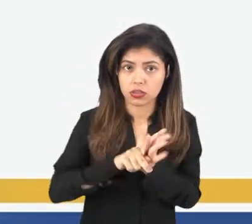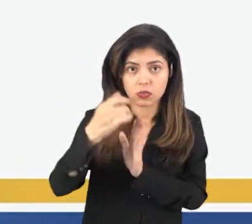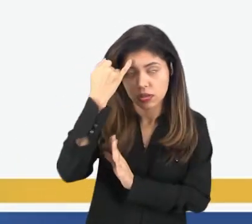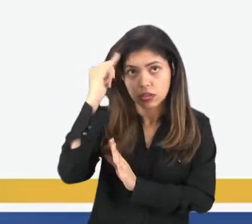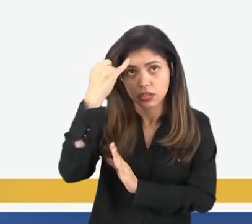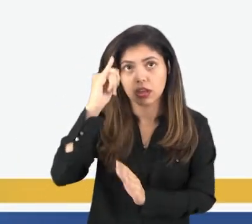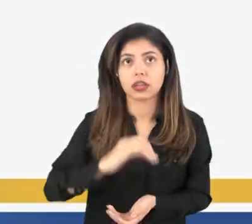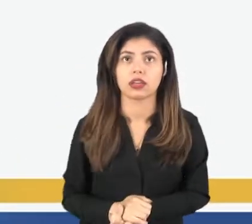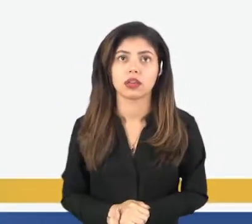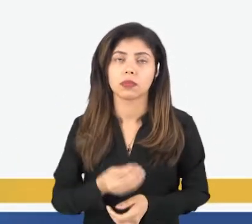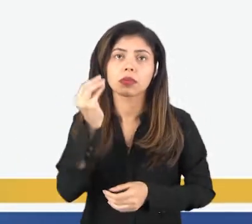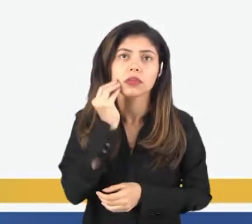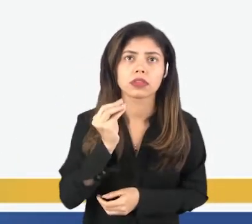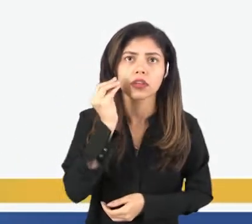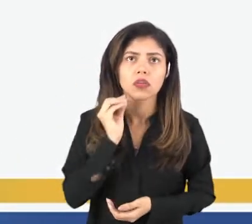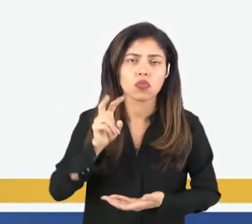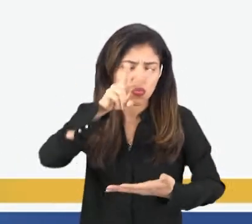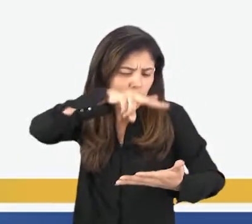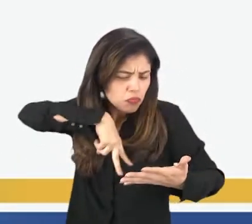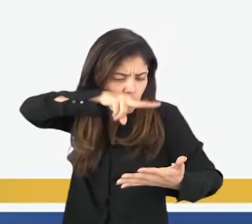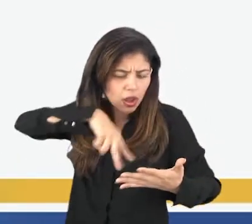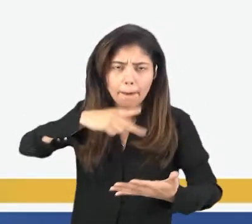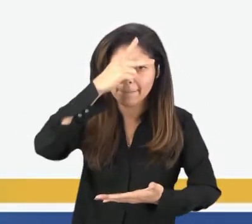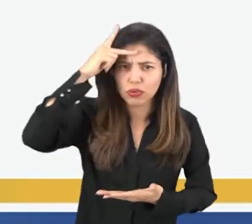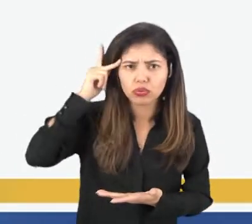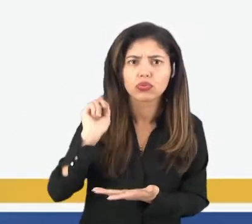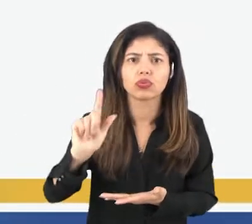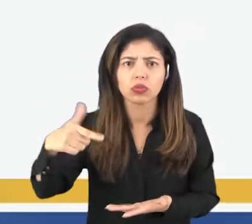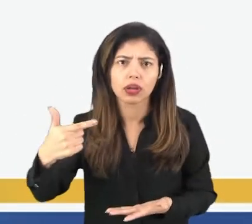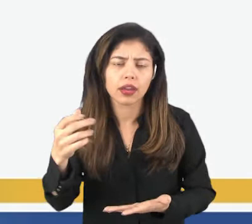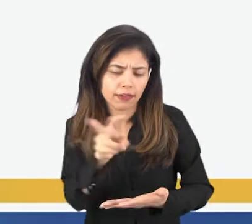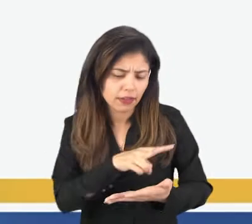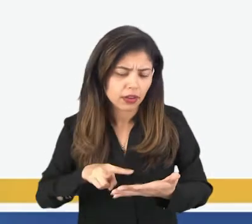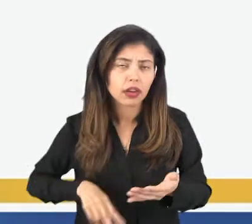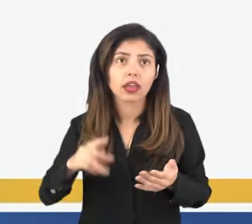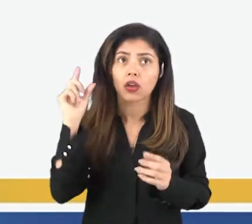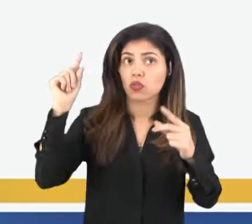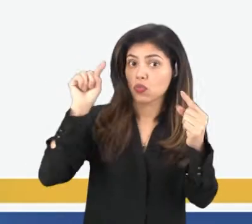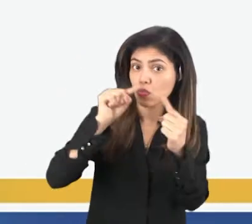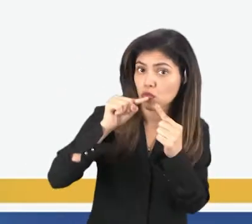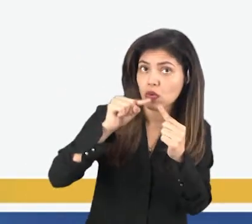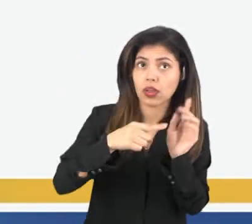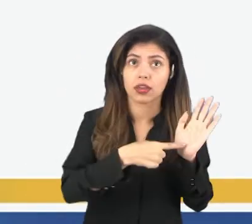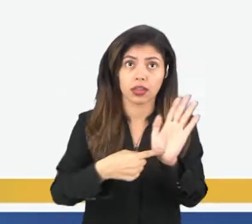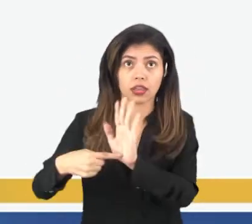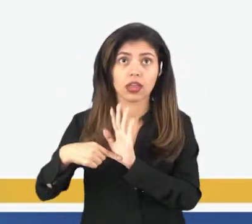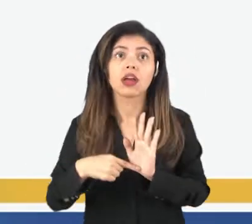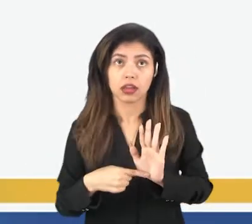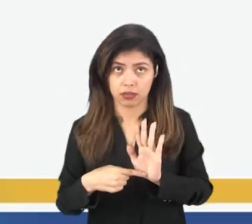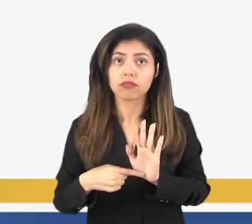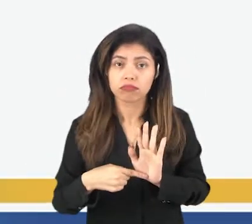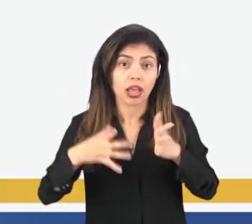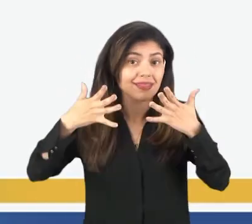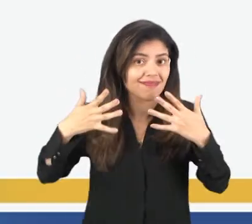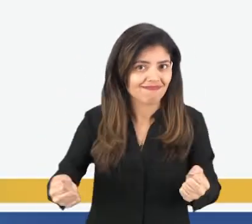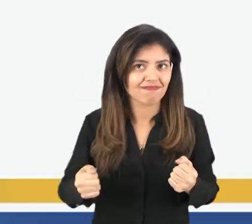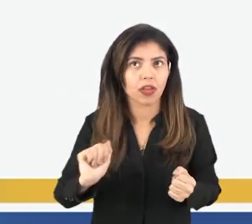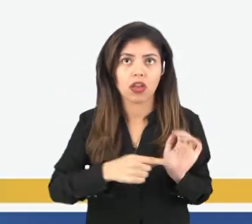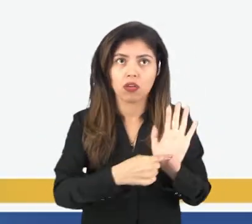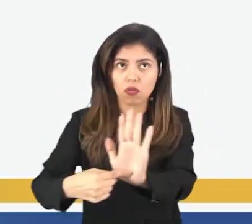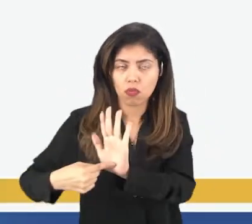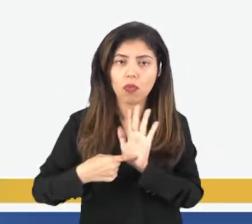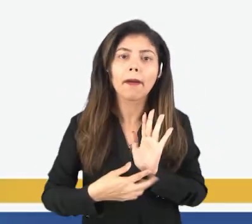suas ideias para tentar convencer o leitor a concordar com os argumentos que estão sendo